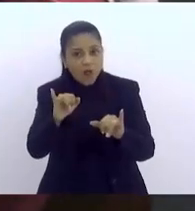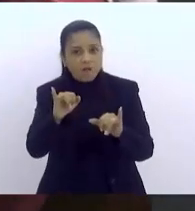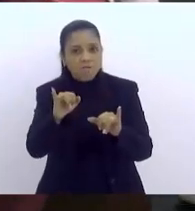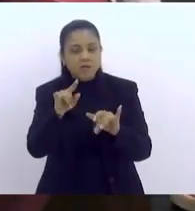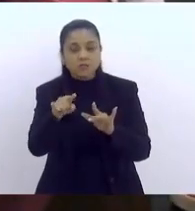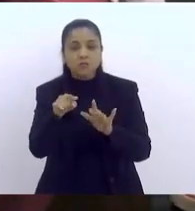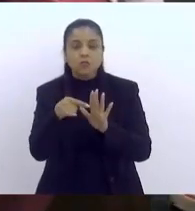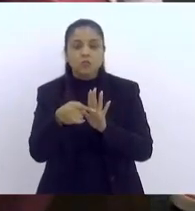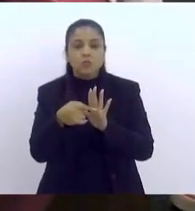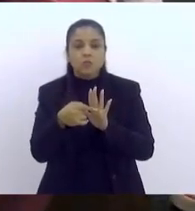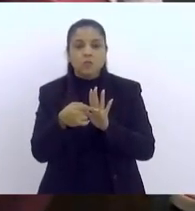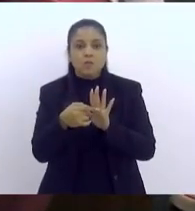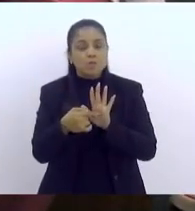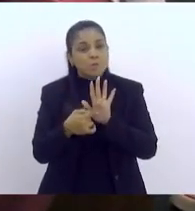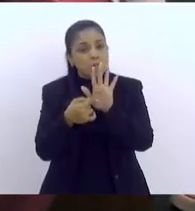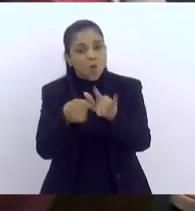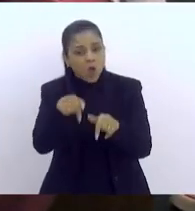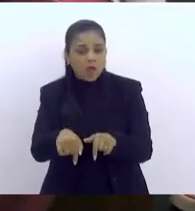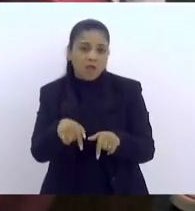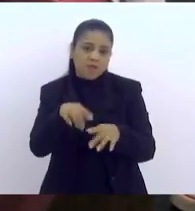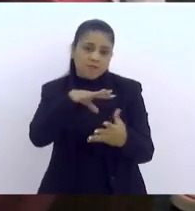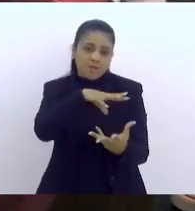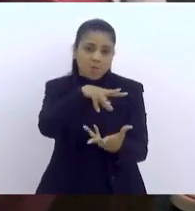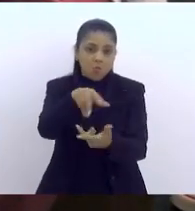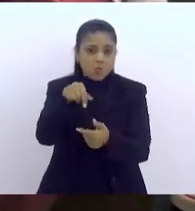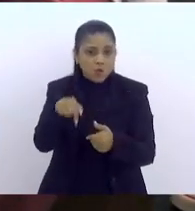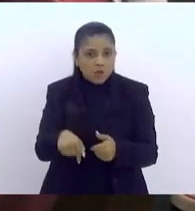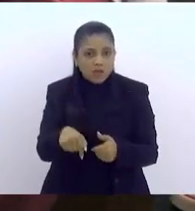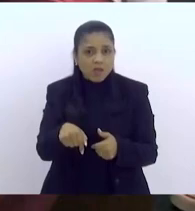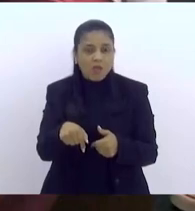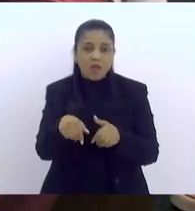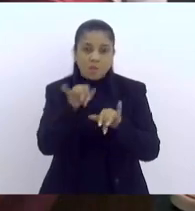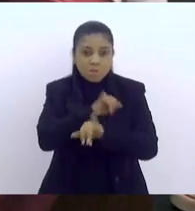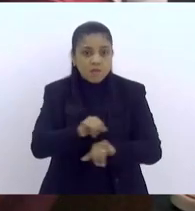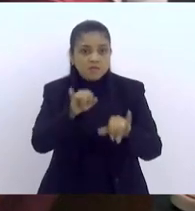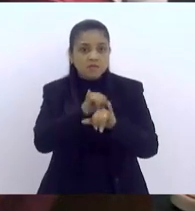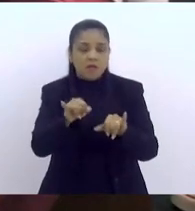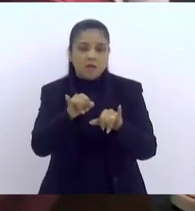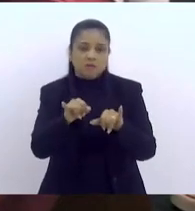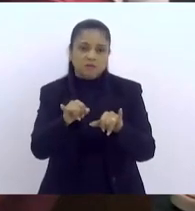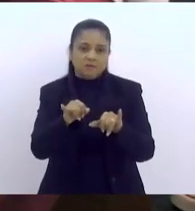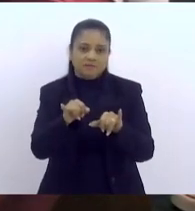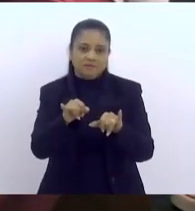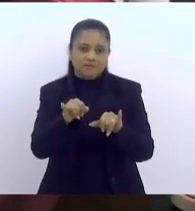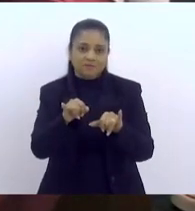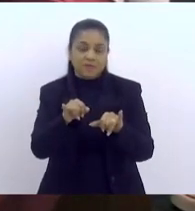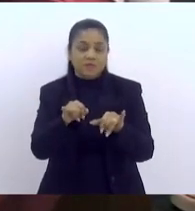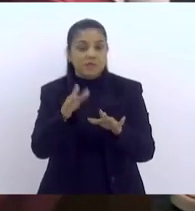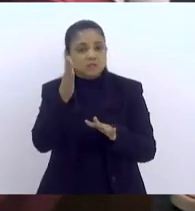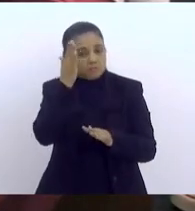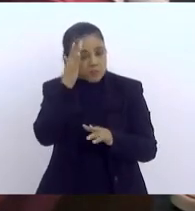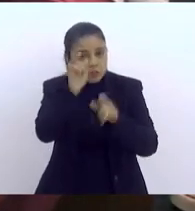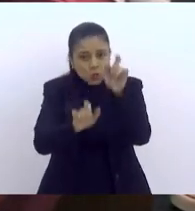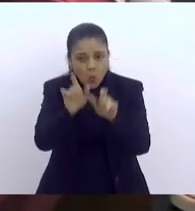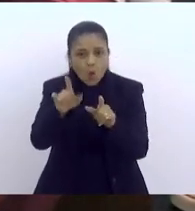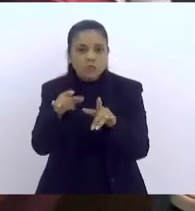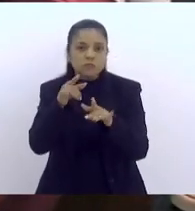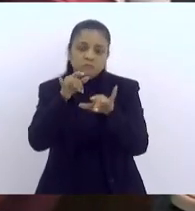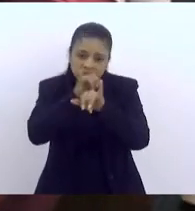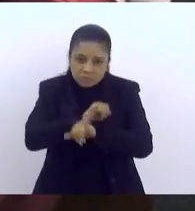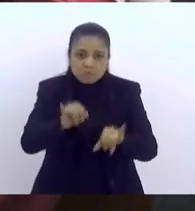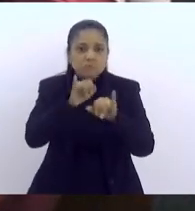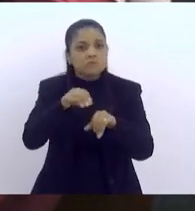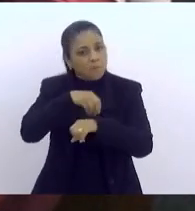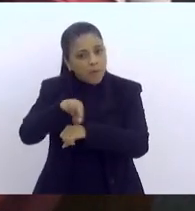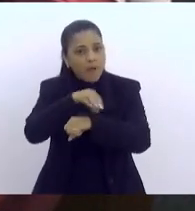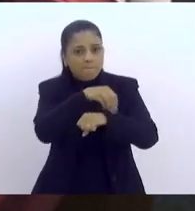ele, porque nem ele mesmo, quando esteve aqui na Terra, ele levou a mensagem, mas as pessoas aderiram ou não à mensagem dele, e assim que eu vivo, deputada